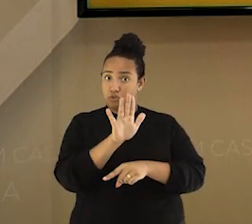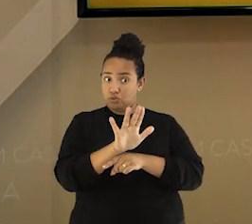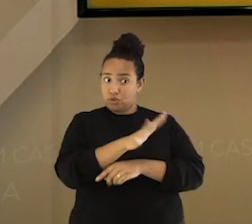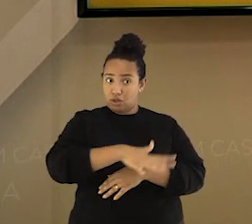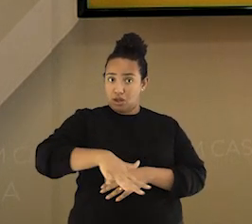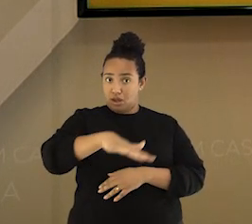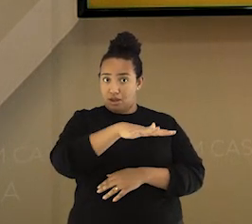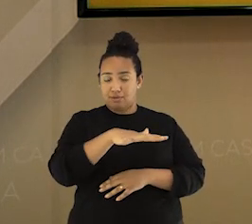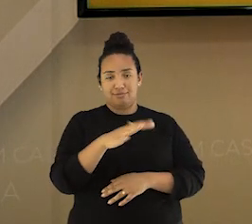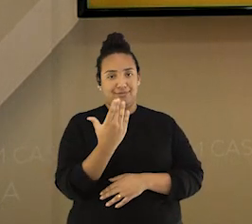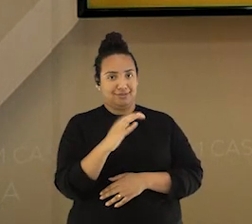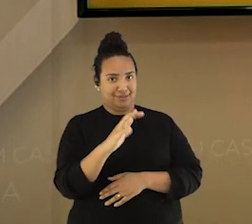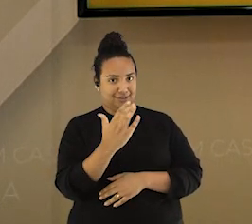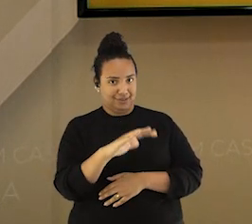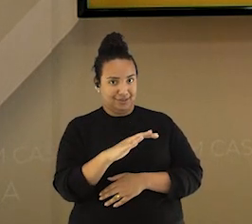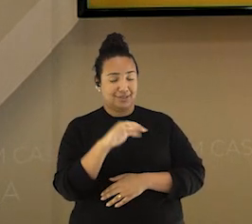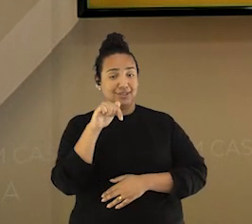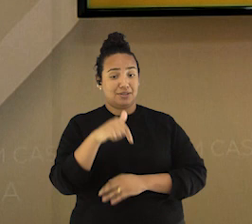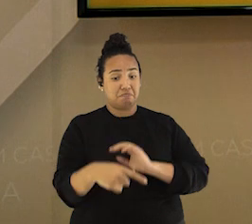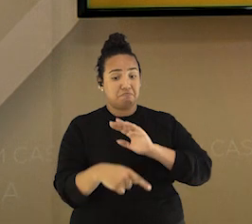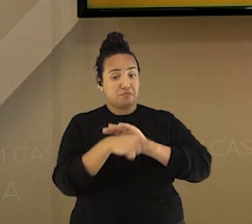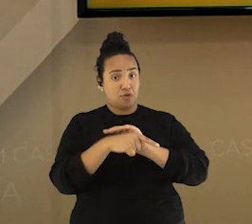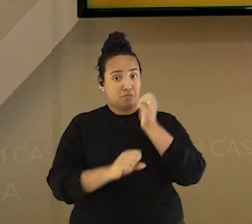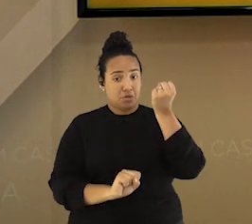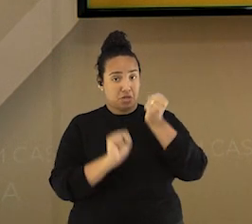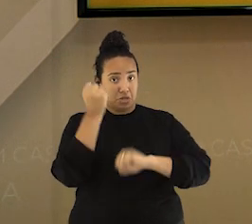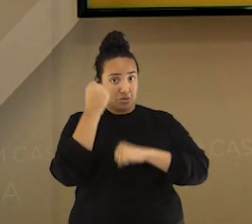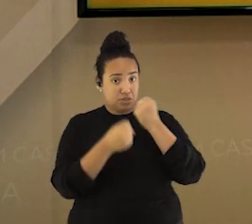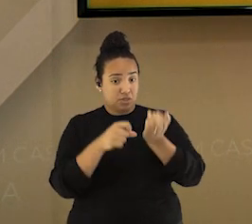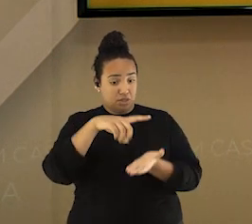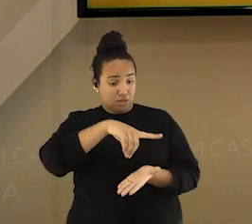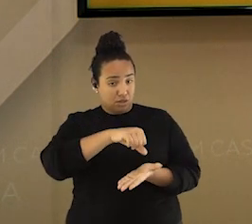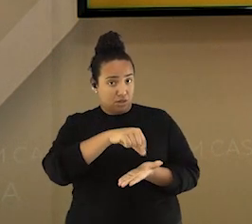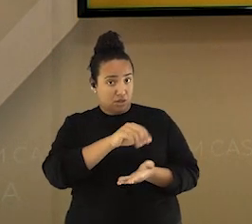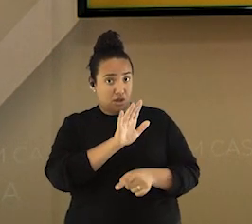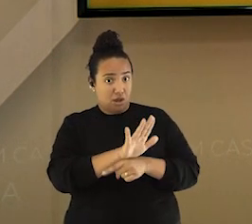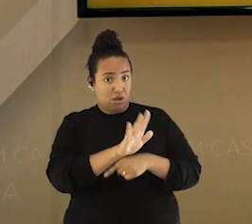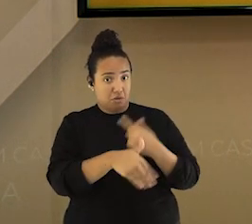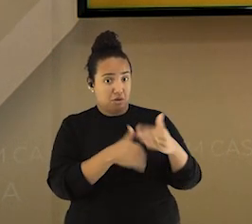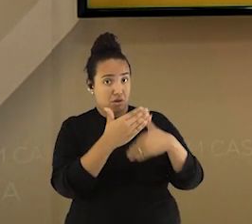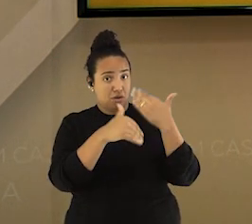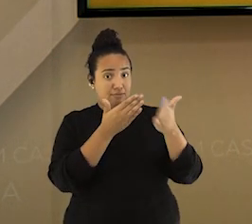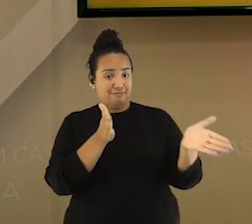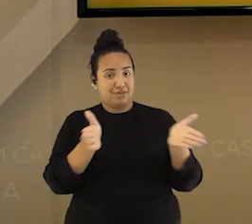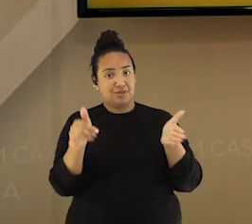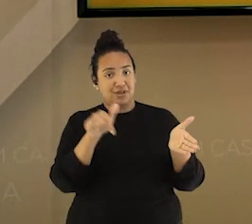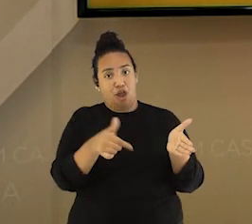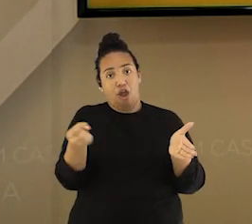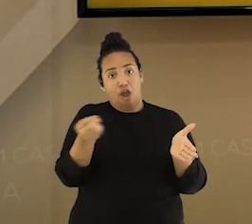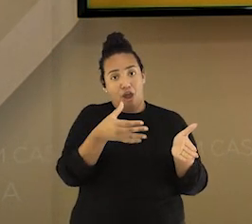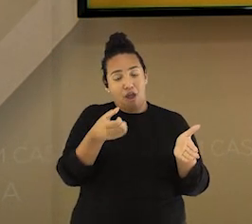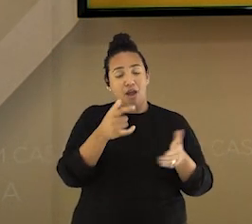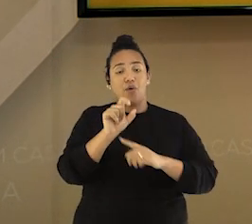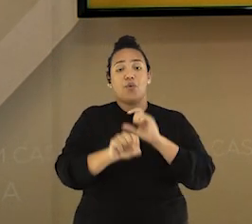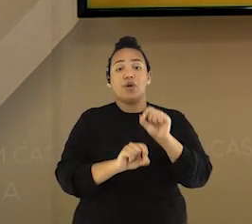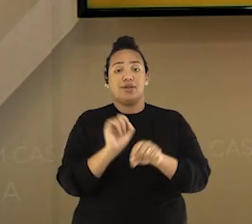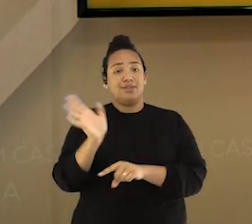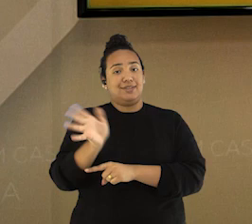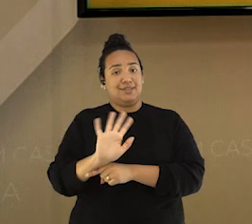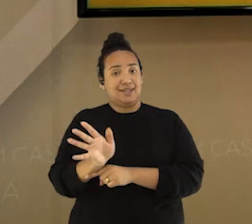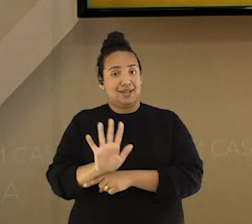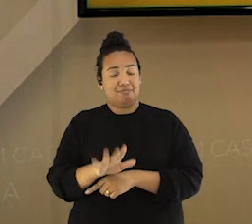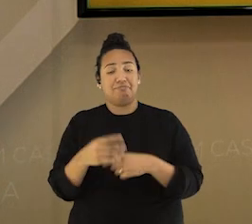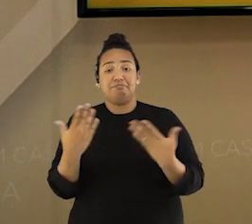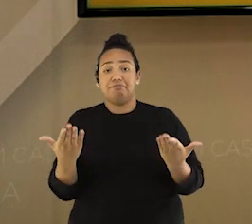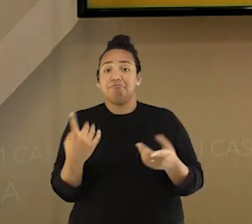da industrialização e do modo de produção capitalista no modernismo foi o cinema. As capturas